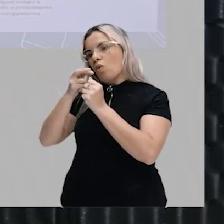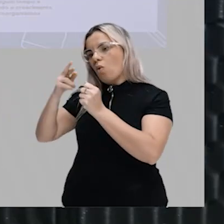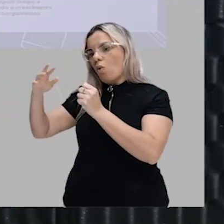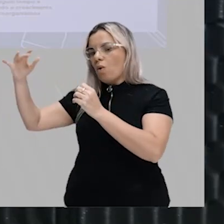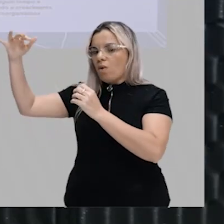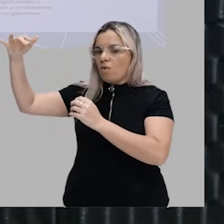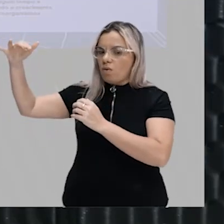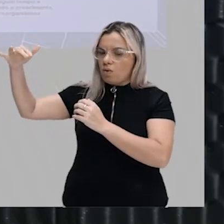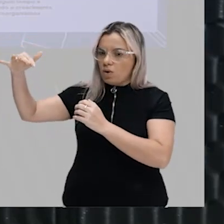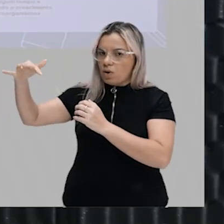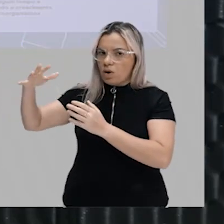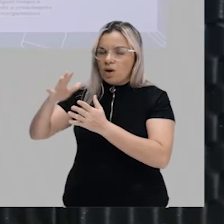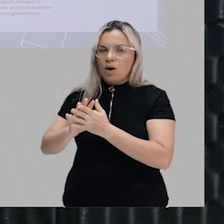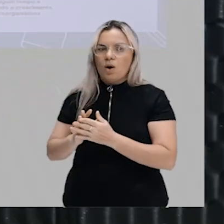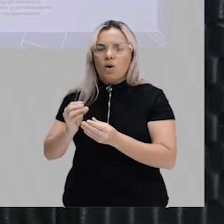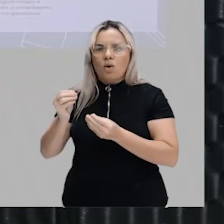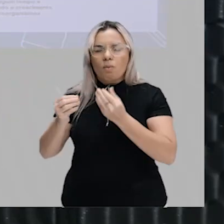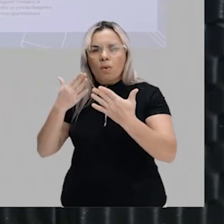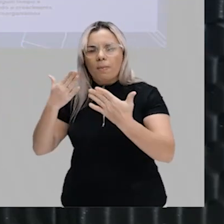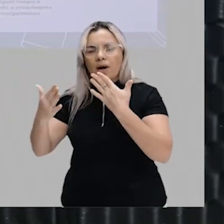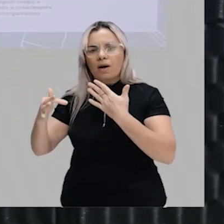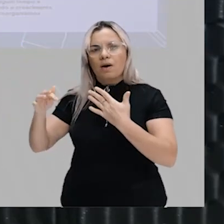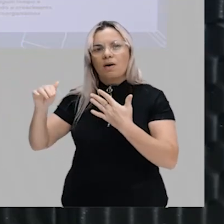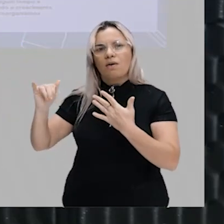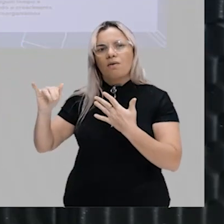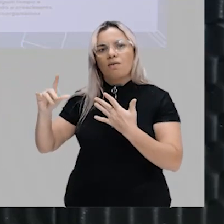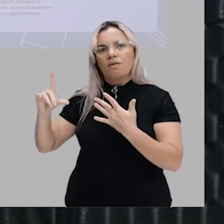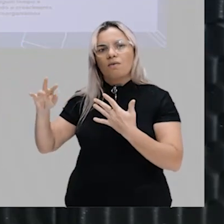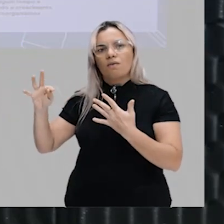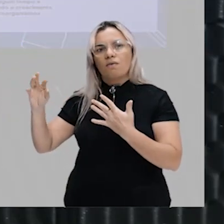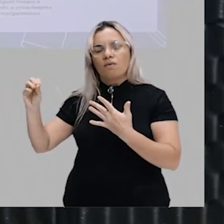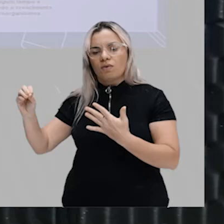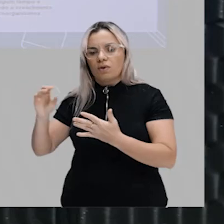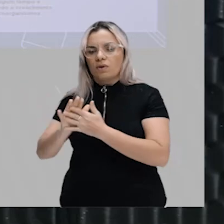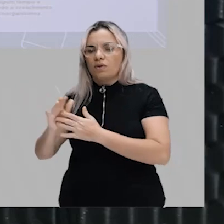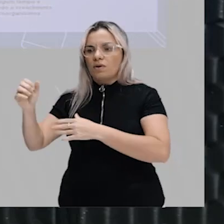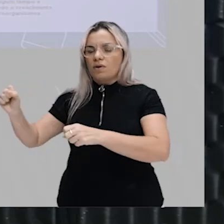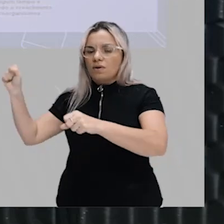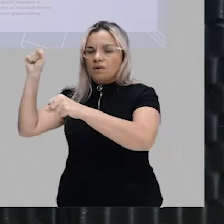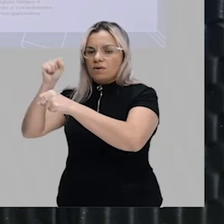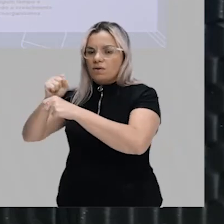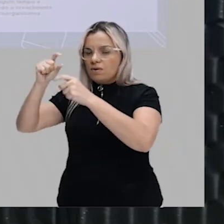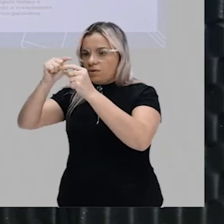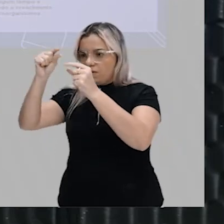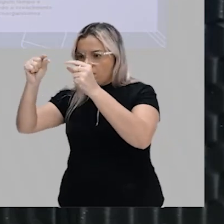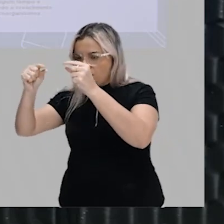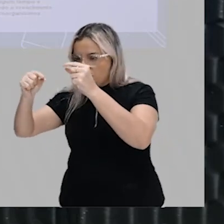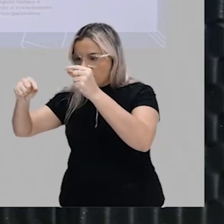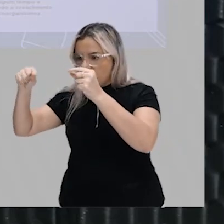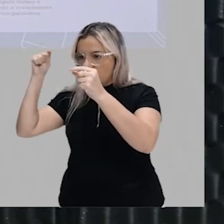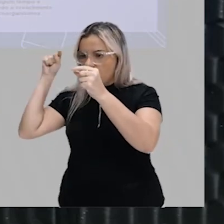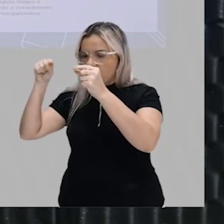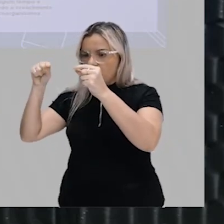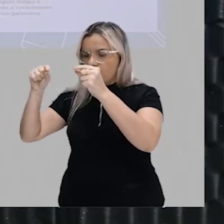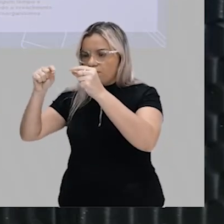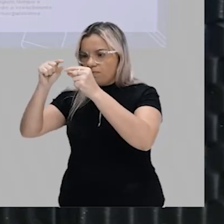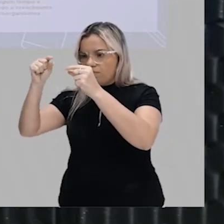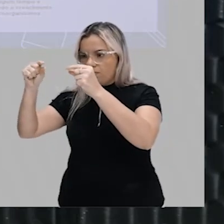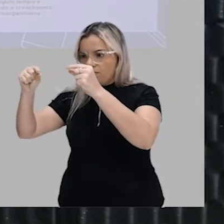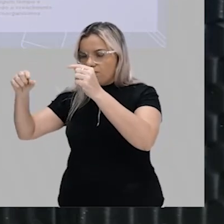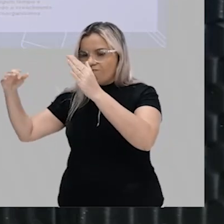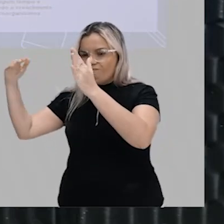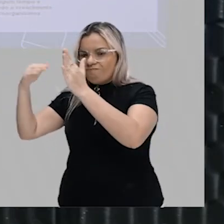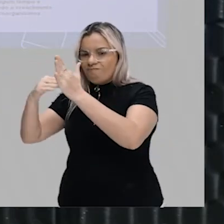um filtro, tá? O ar entra, mas os micro-organismos ficam parados aqui e eles ficam impossibilitados